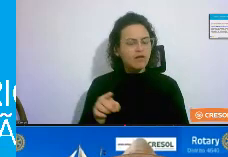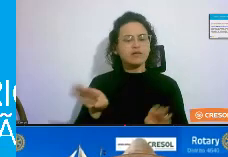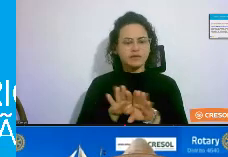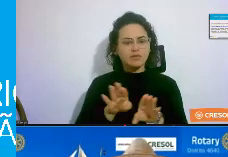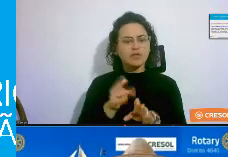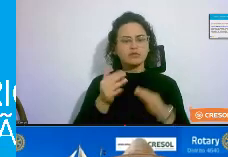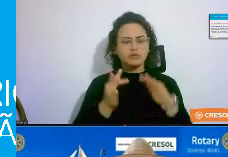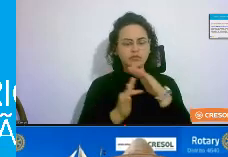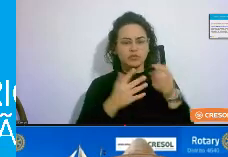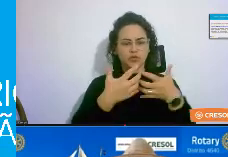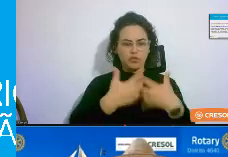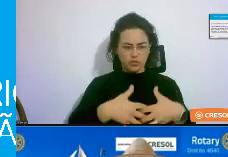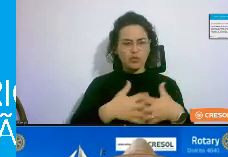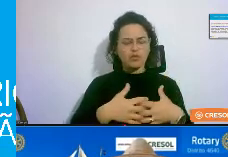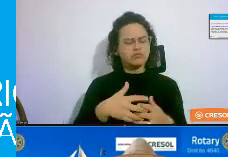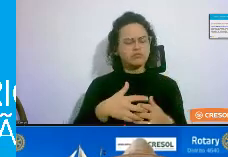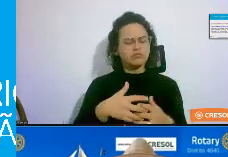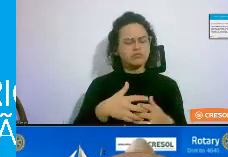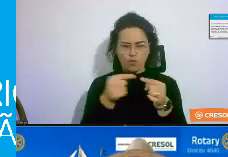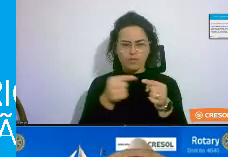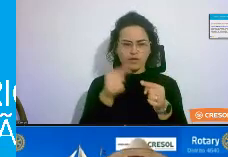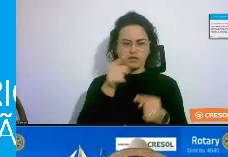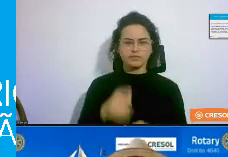O que mais?